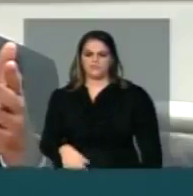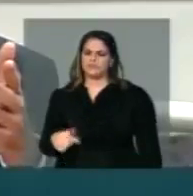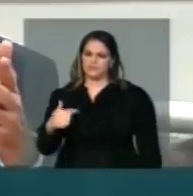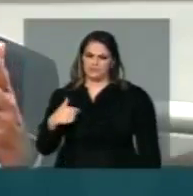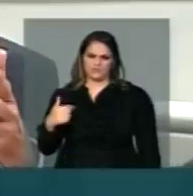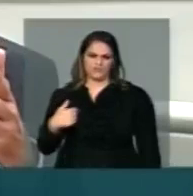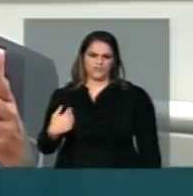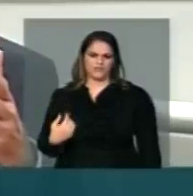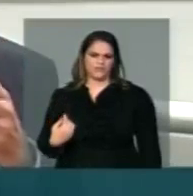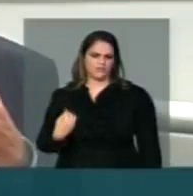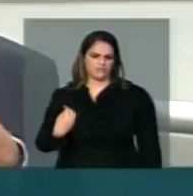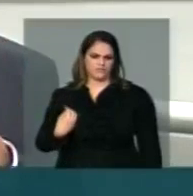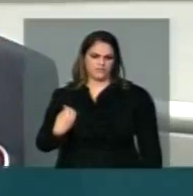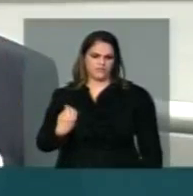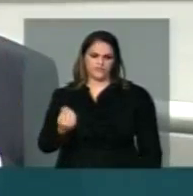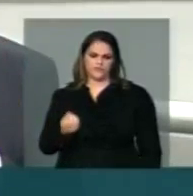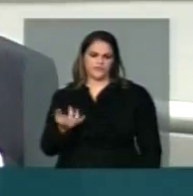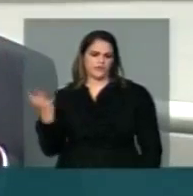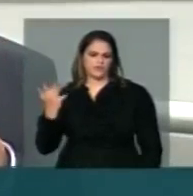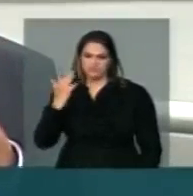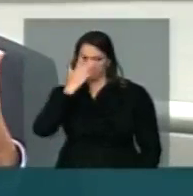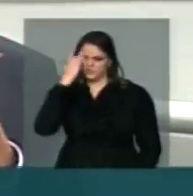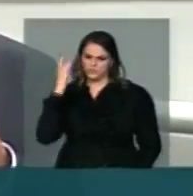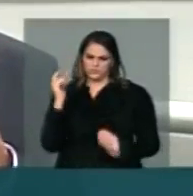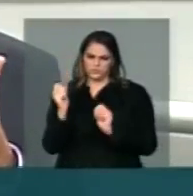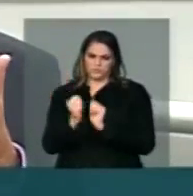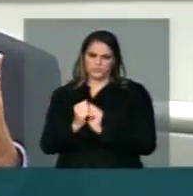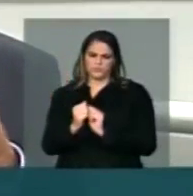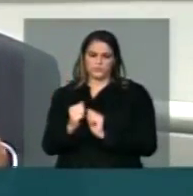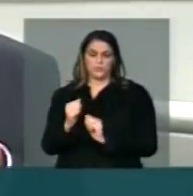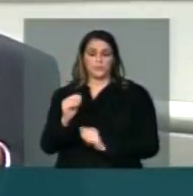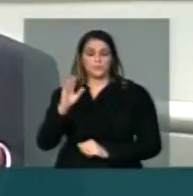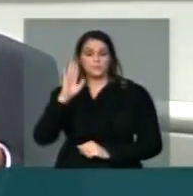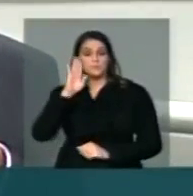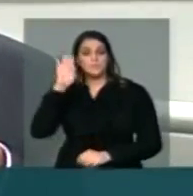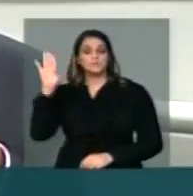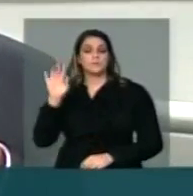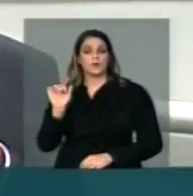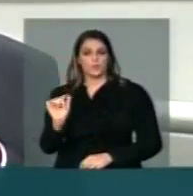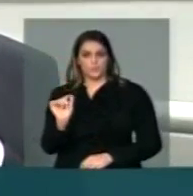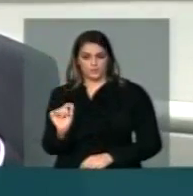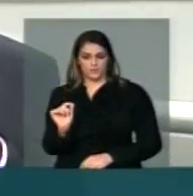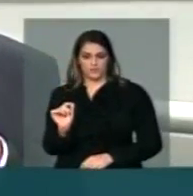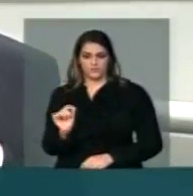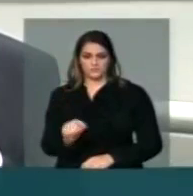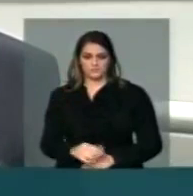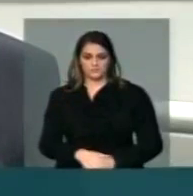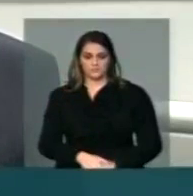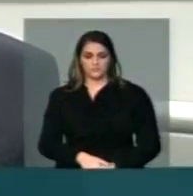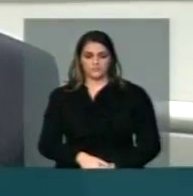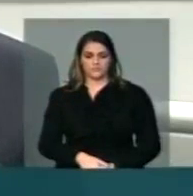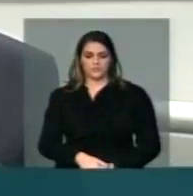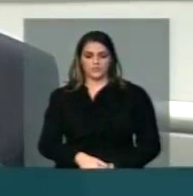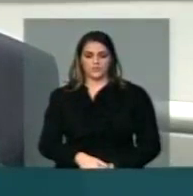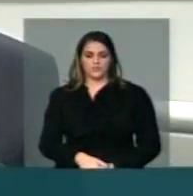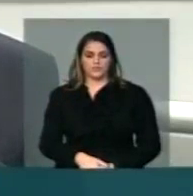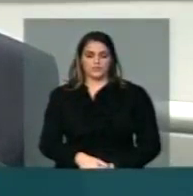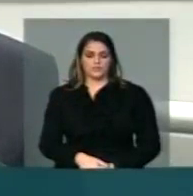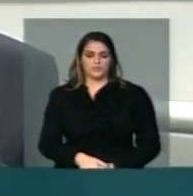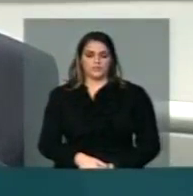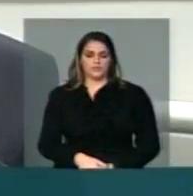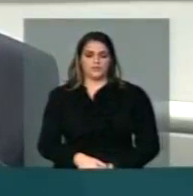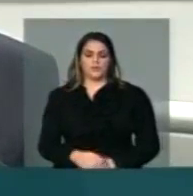membros da comissão, como eu disse, o principal deles foi essa inversão da lógica